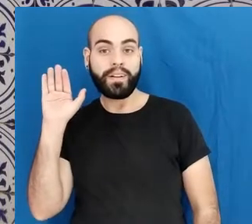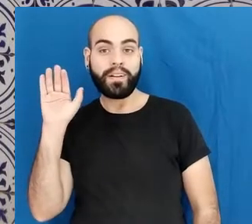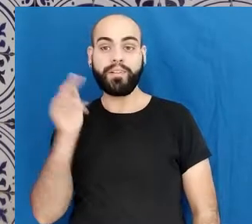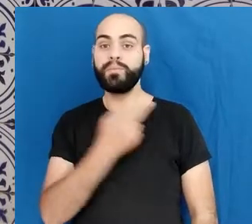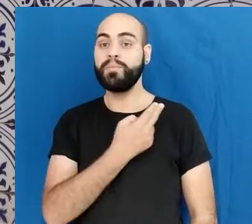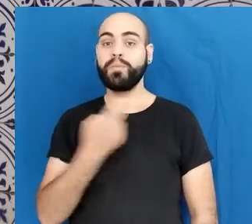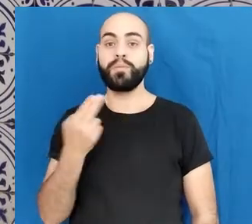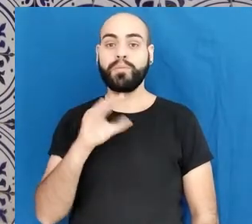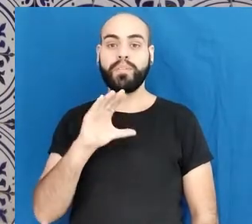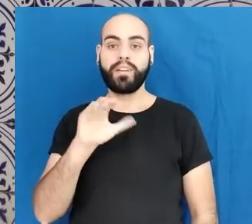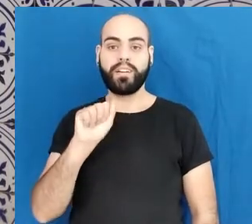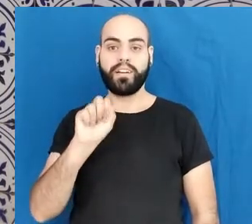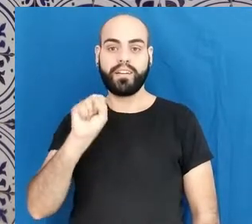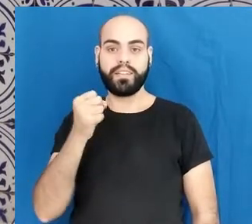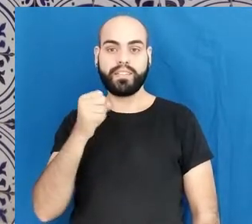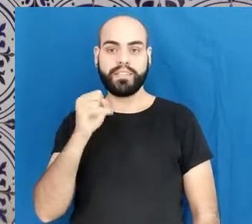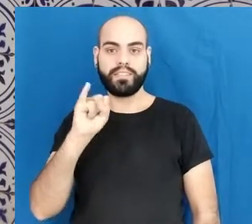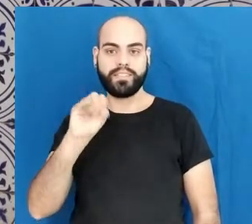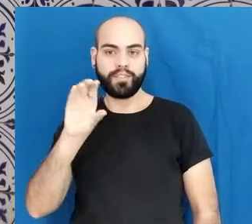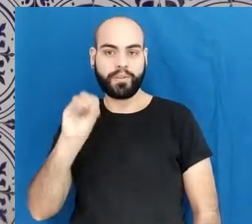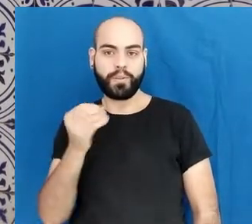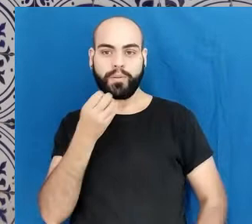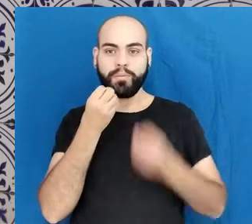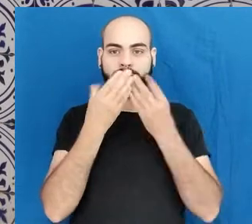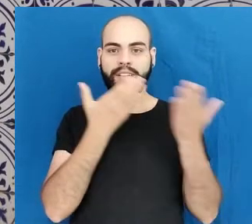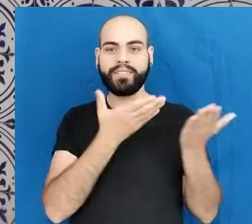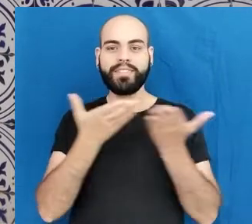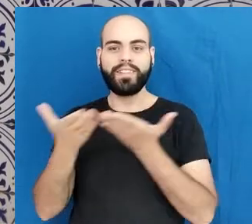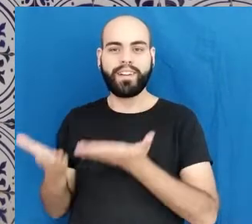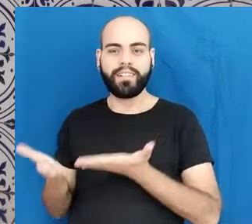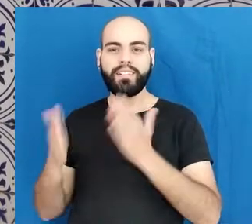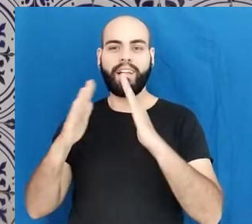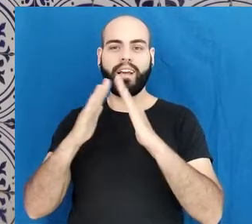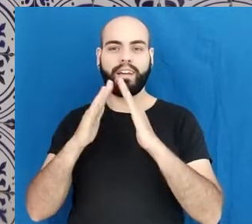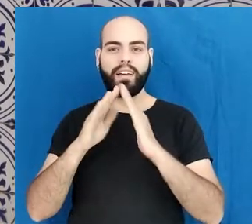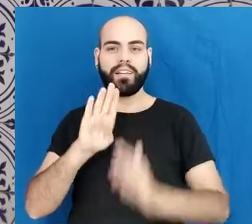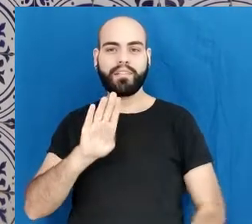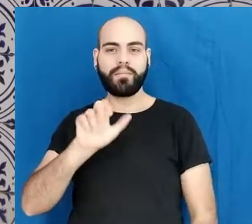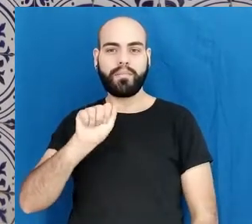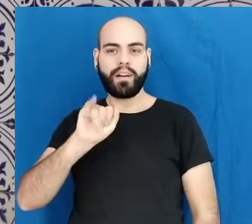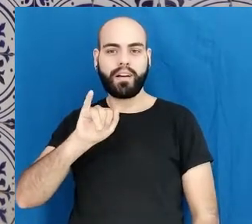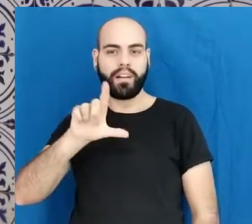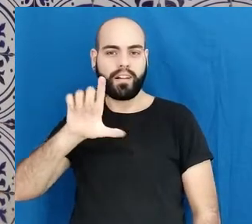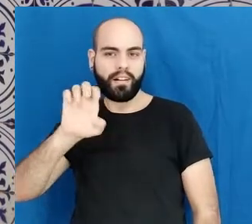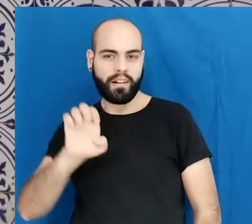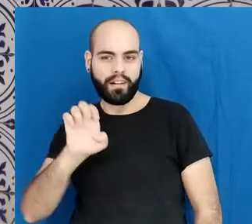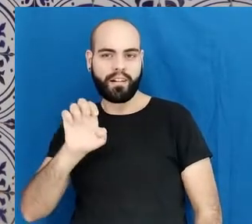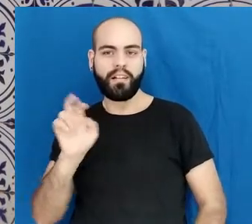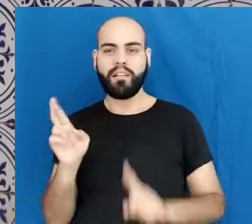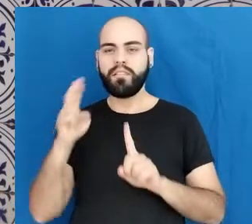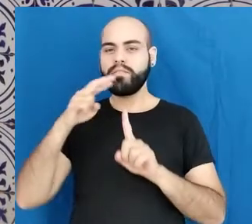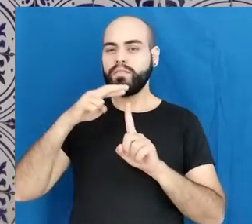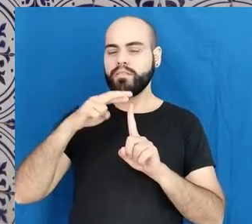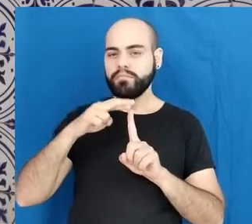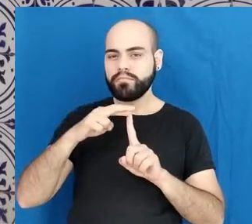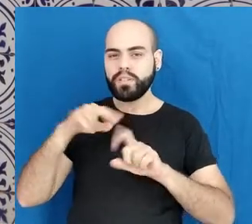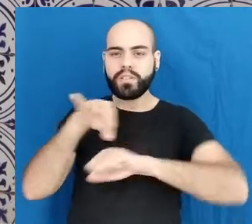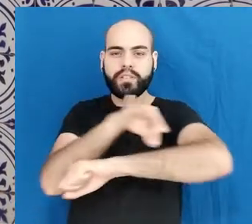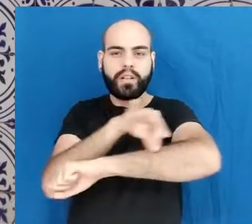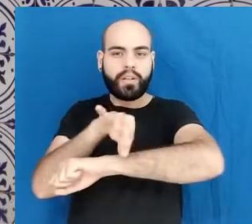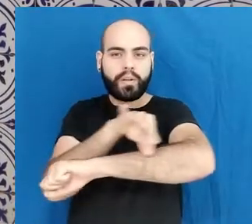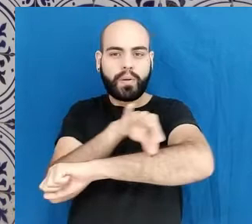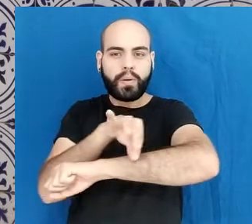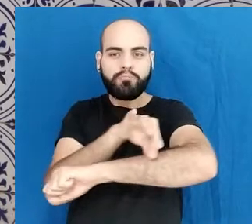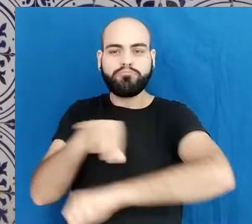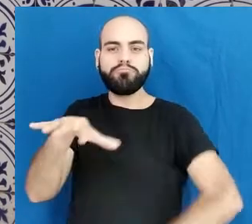Olá, meu nome é Cássio. Seja bem-vindo a mais uma atividade educativa da Casa do Baile, o Centro de Referência de Arquitetura, Urbanismo